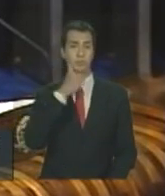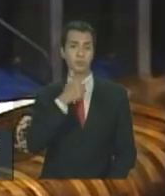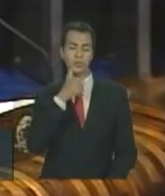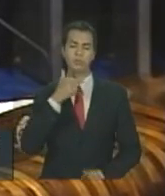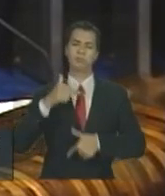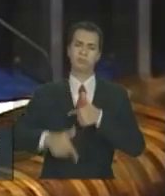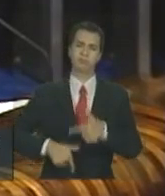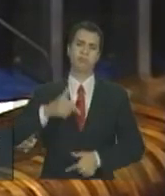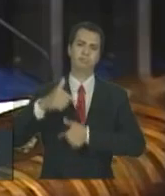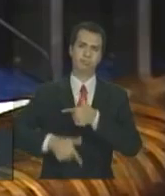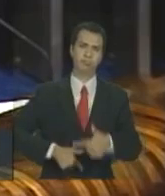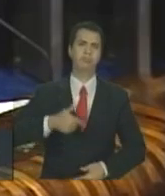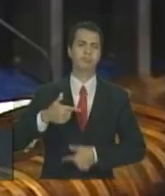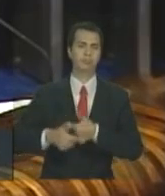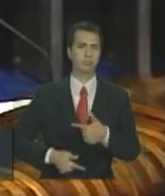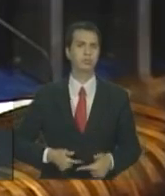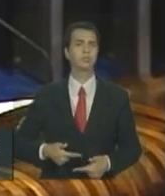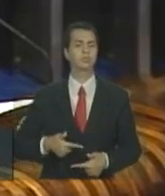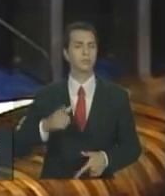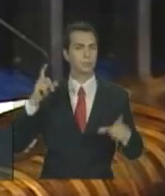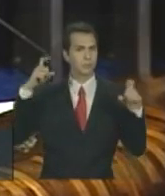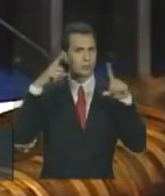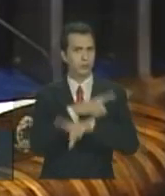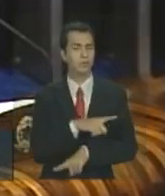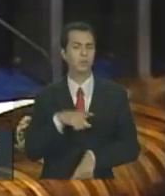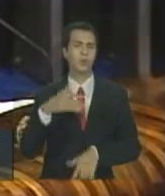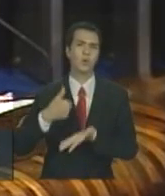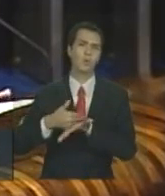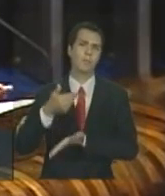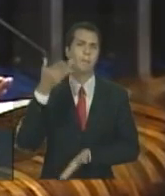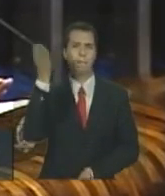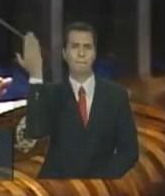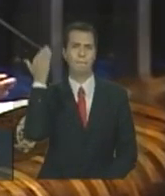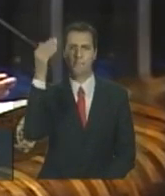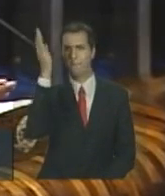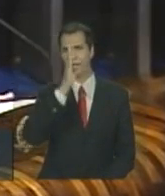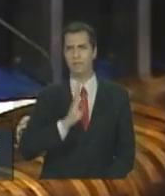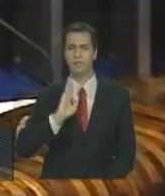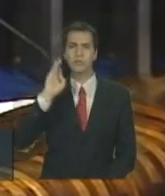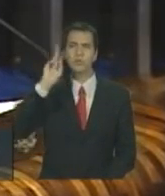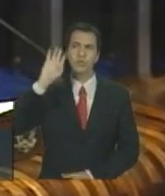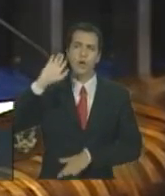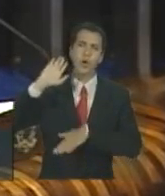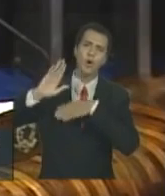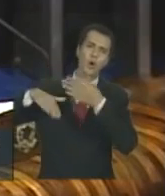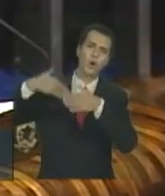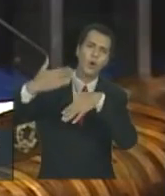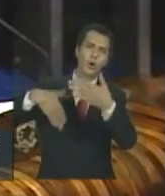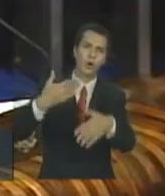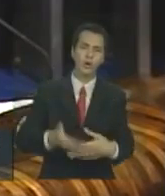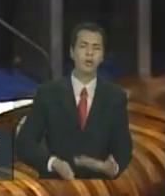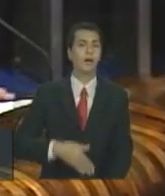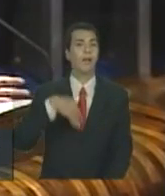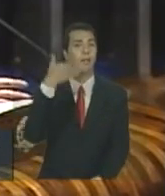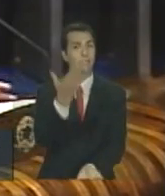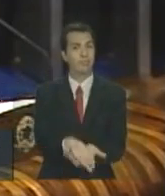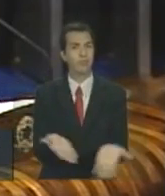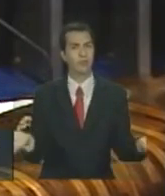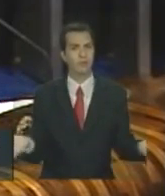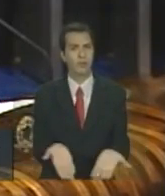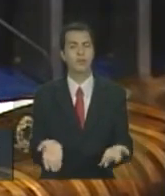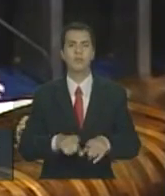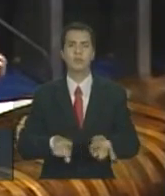sacrifícios. Desde o início da história do Brasil e ainda hoje, nós vimos hoje muito bem,